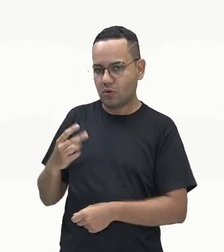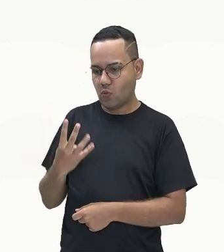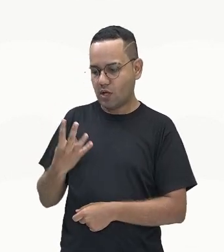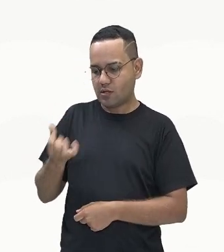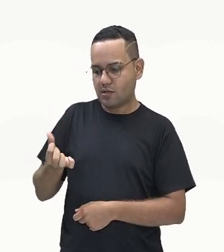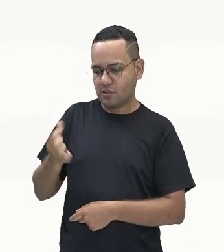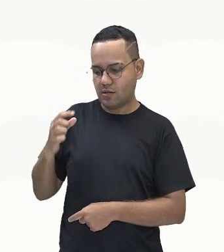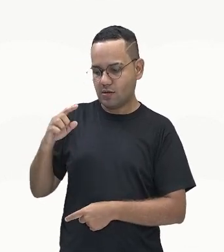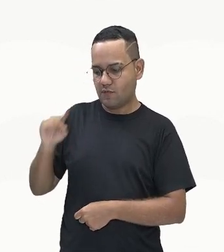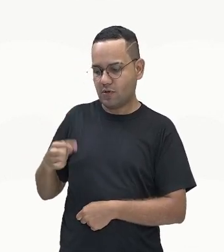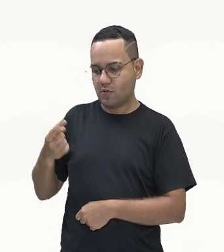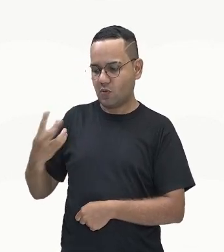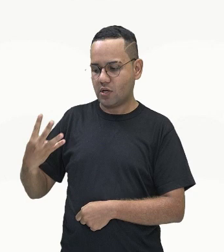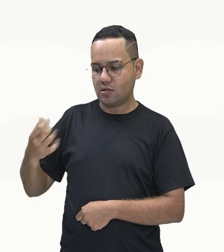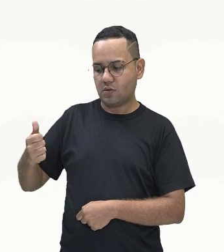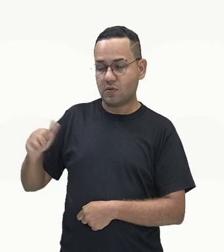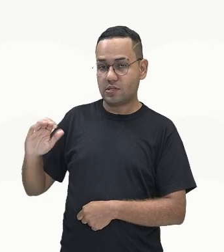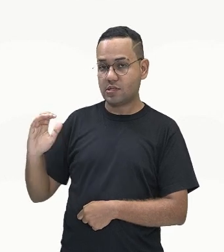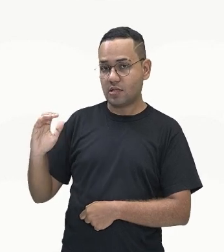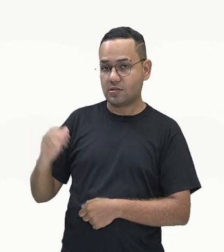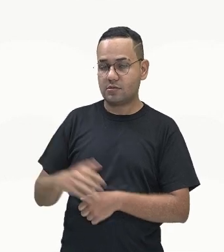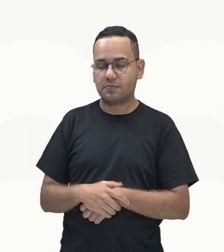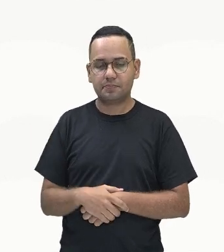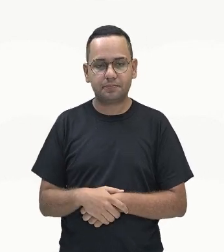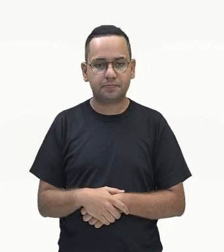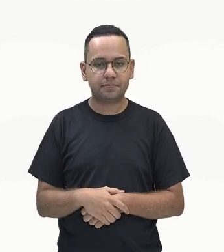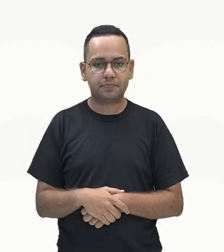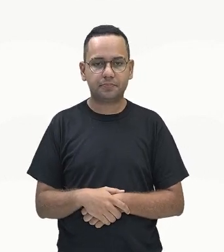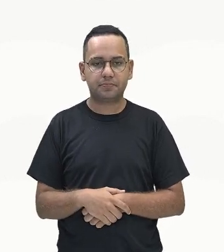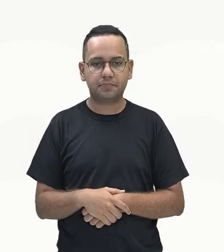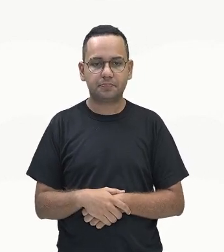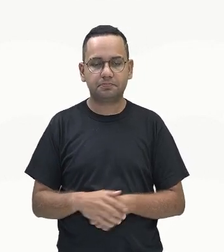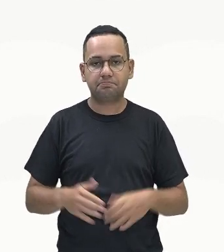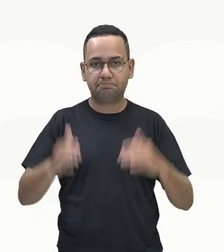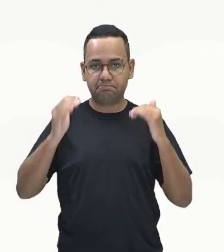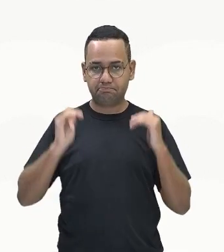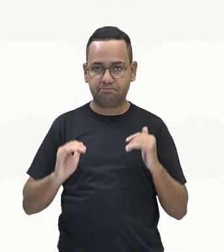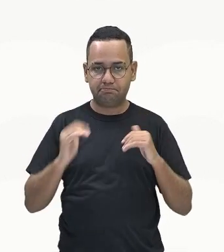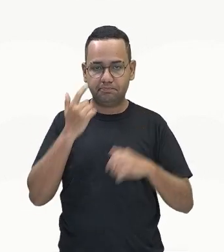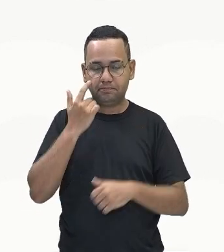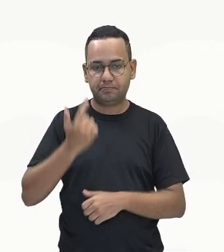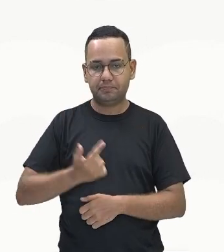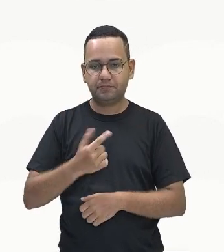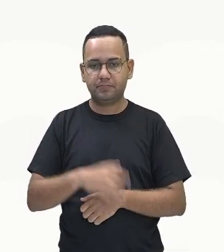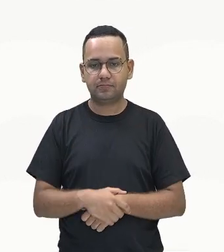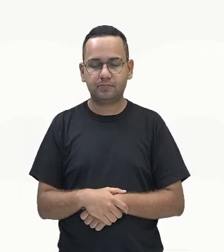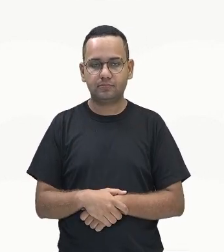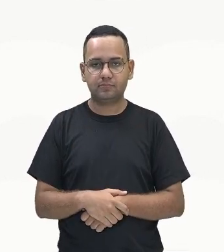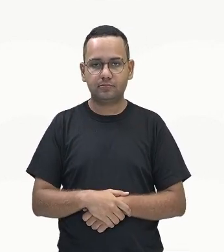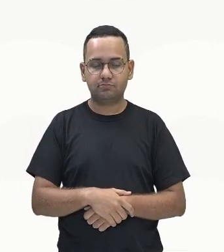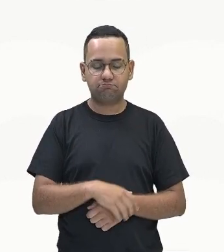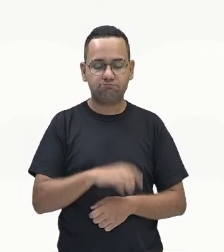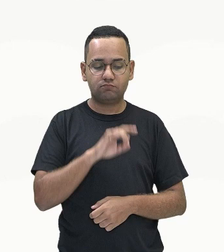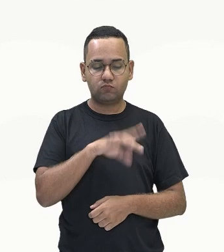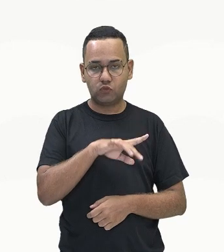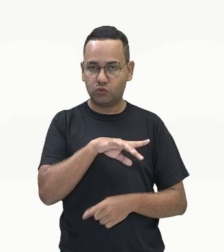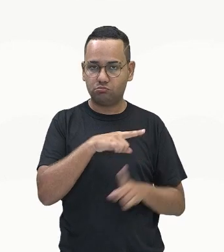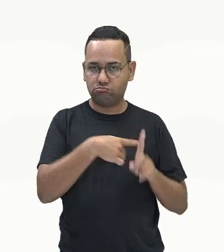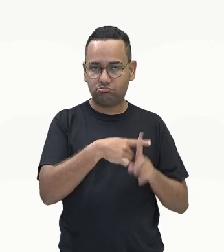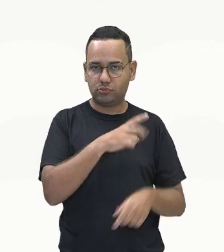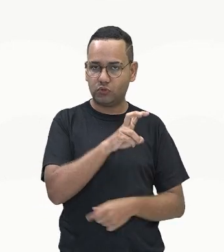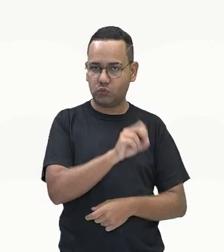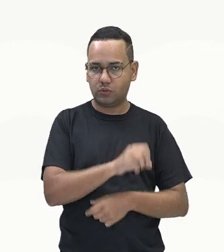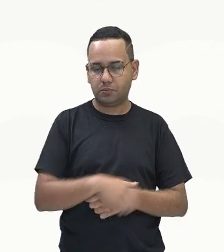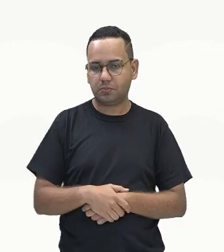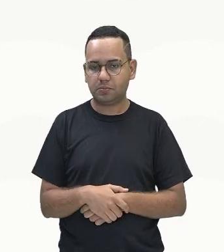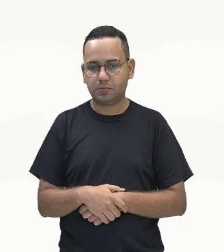46,41. Tudo bem? E aí, no meu quinto mês, aqui no meu juros